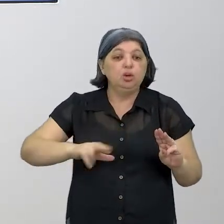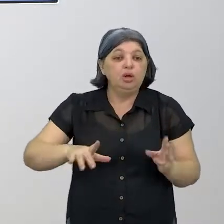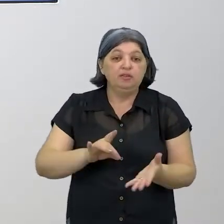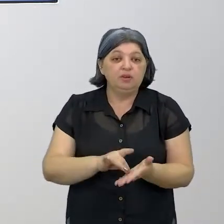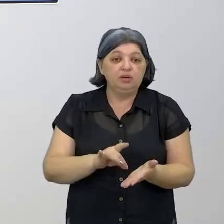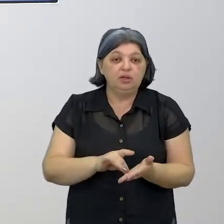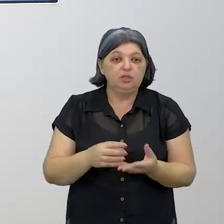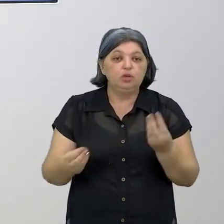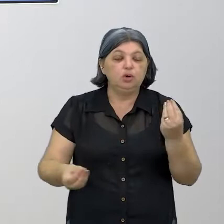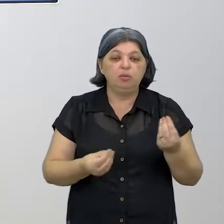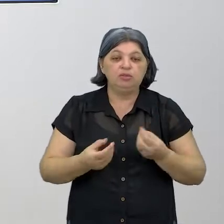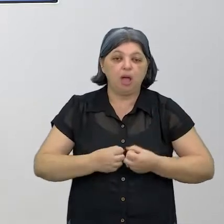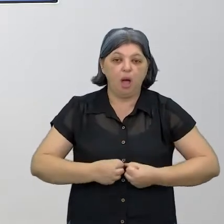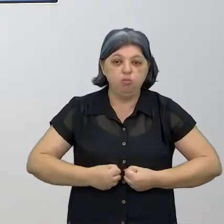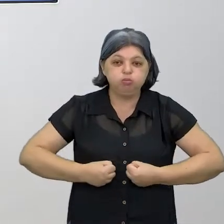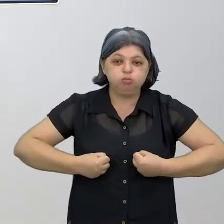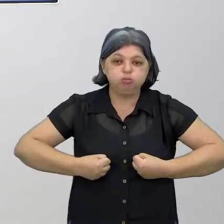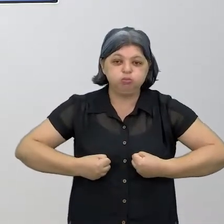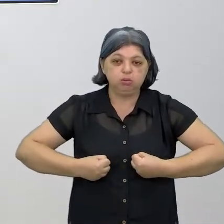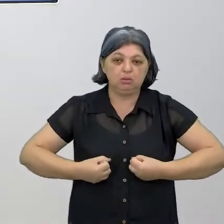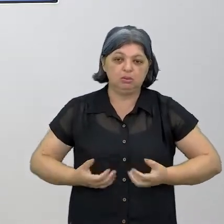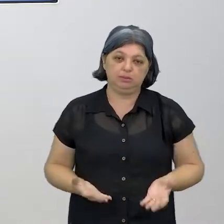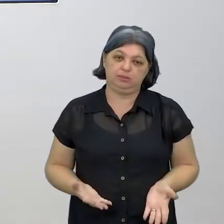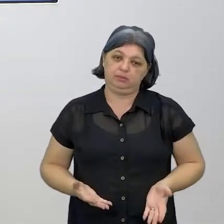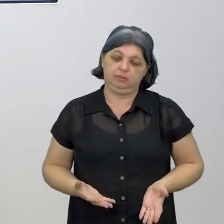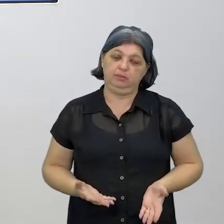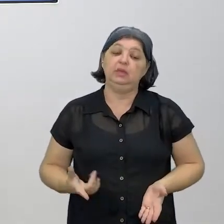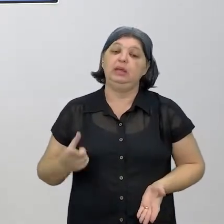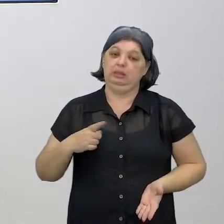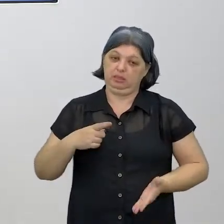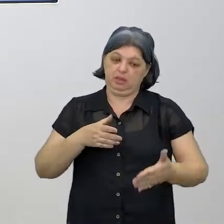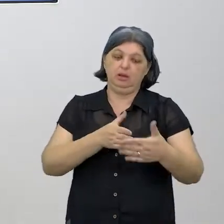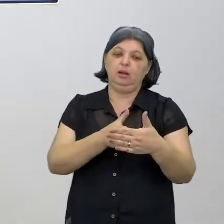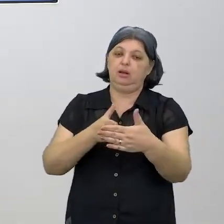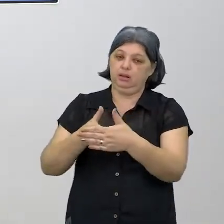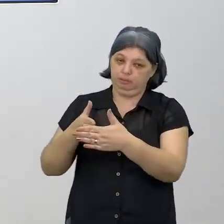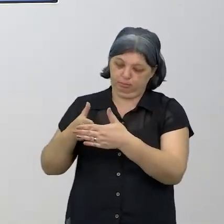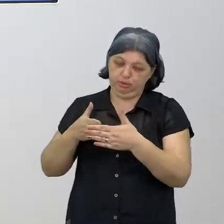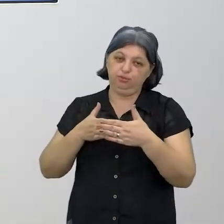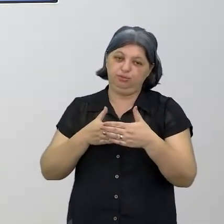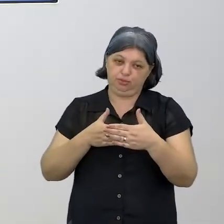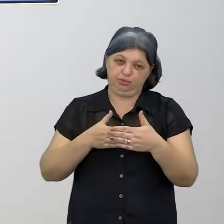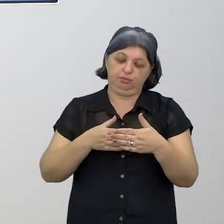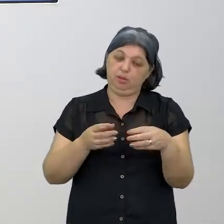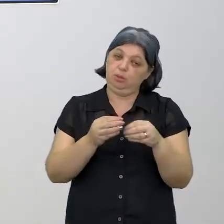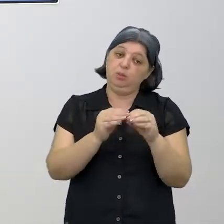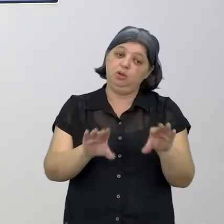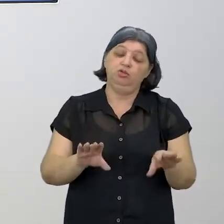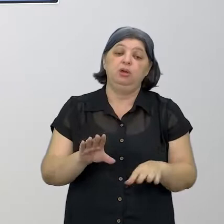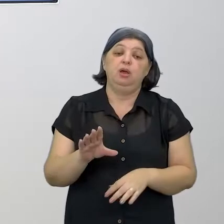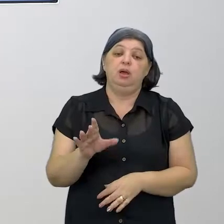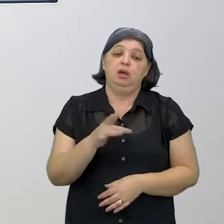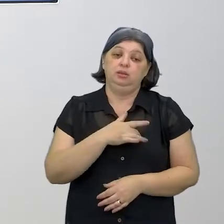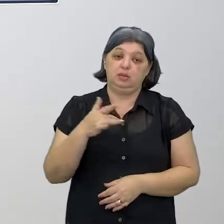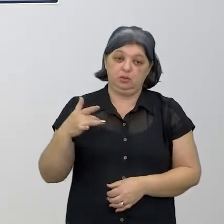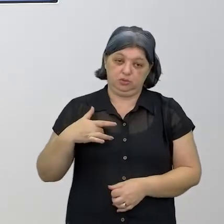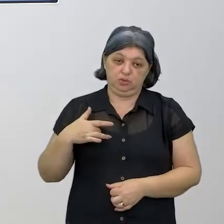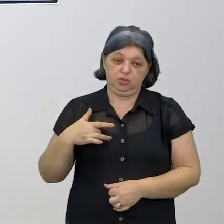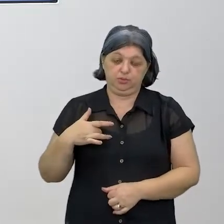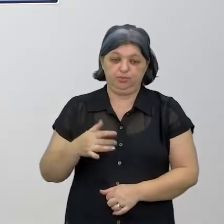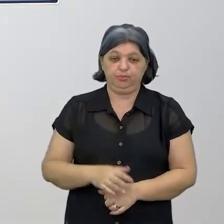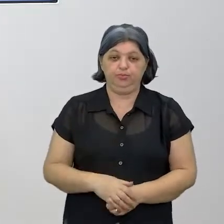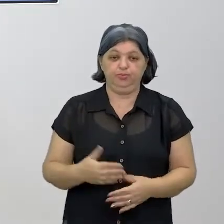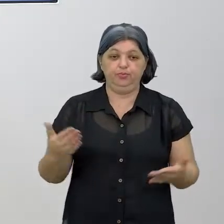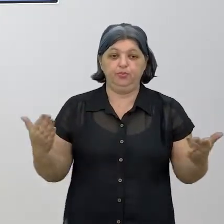um dinossauro, entendeu? Existe um limite da onde isso não afeta a sua saúde, né? De onde é possível você